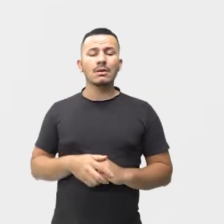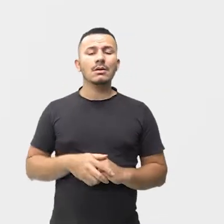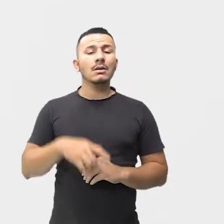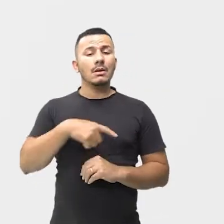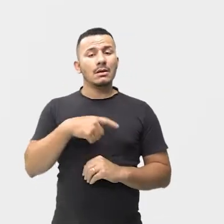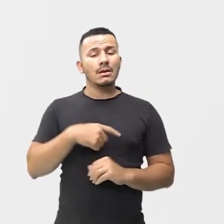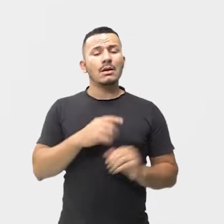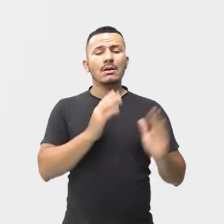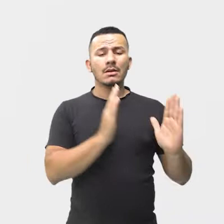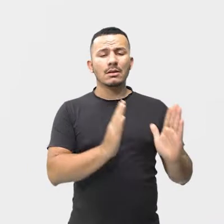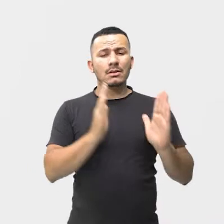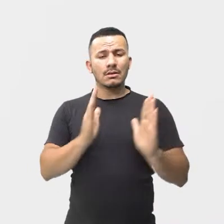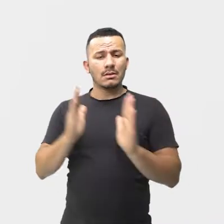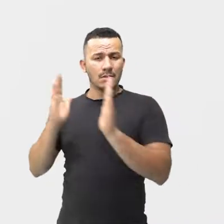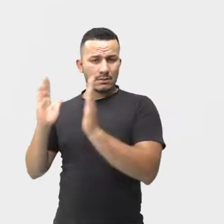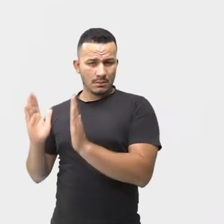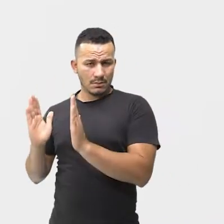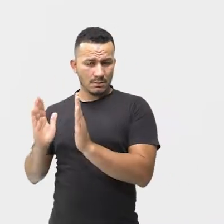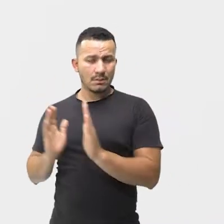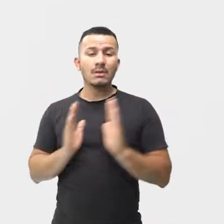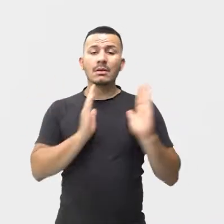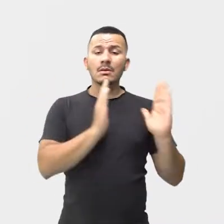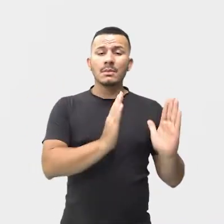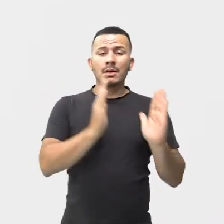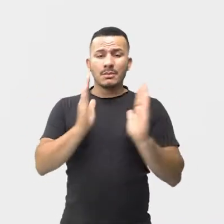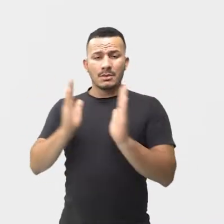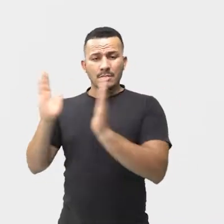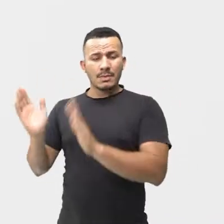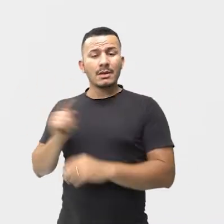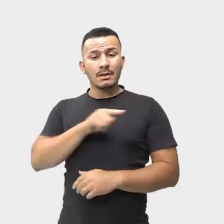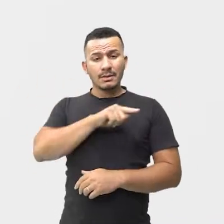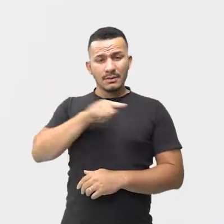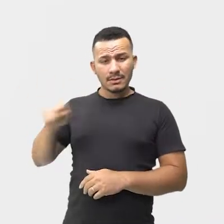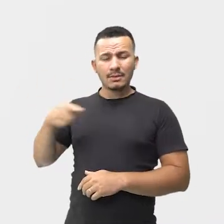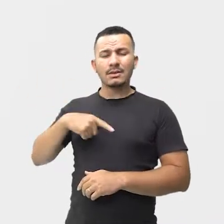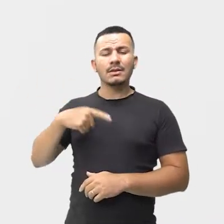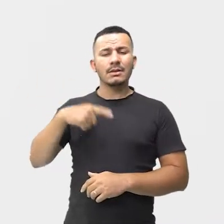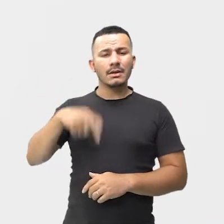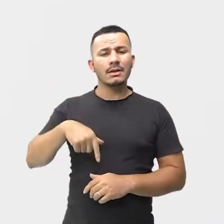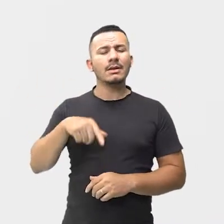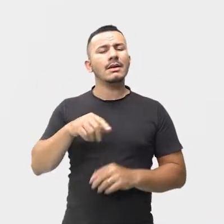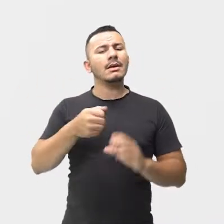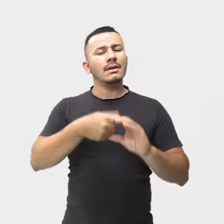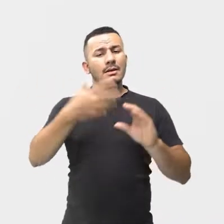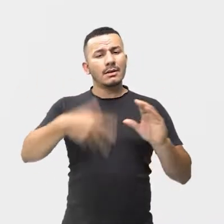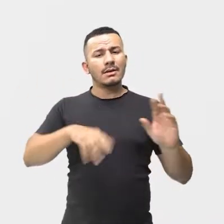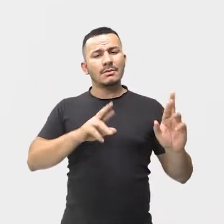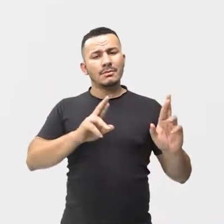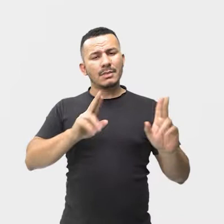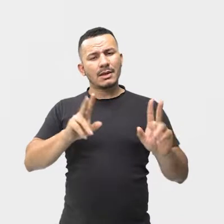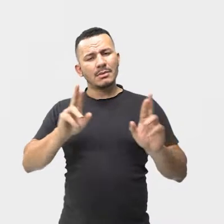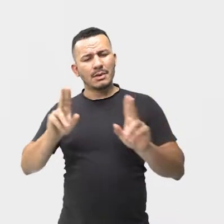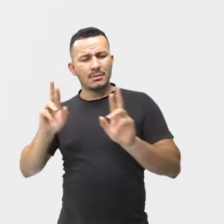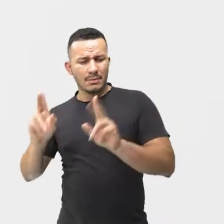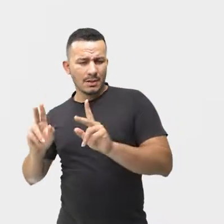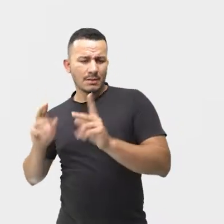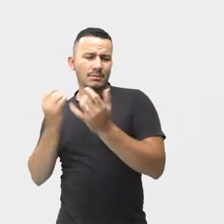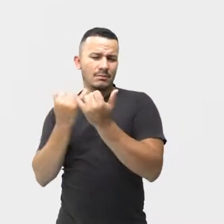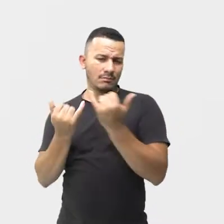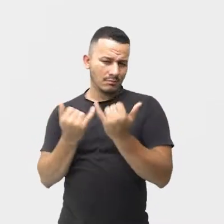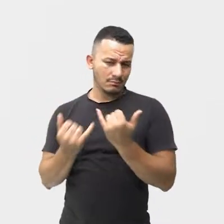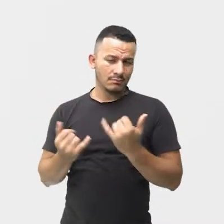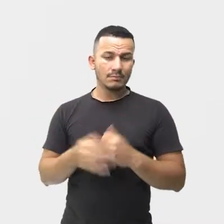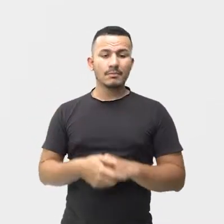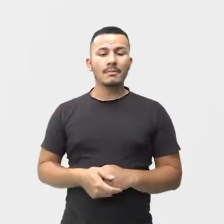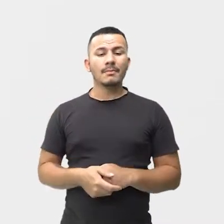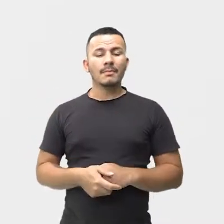ela esteve dividida em períodos, sendo que em cada um deles apresentam características peculiares.